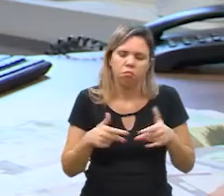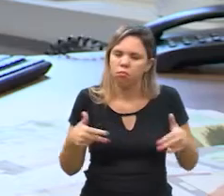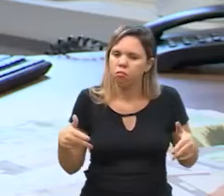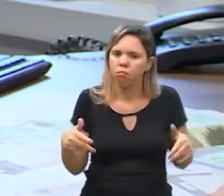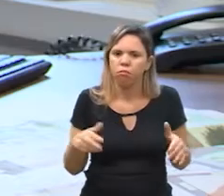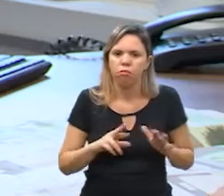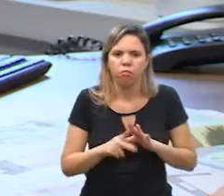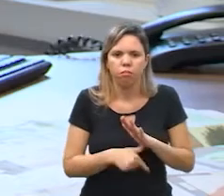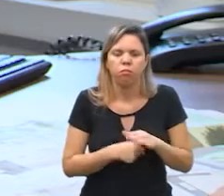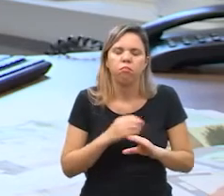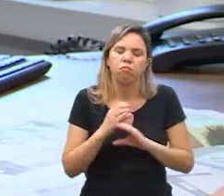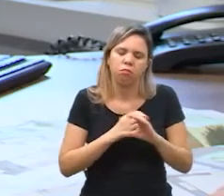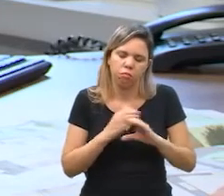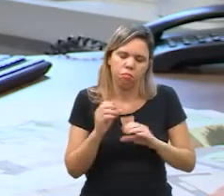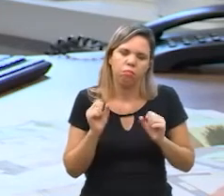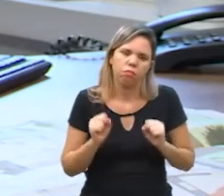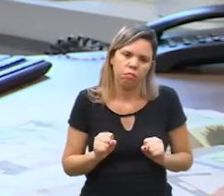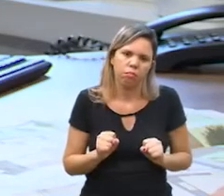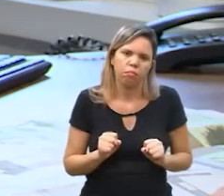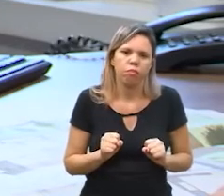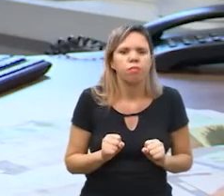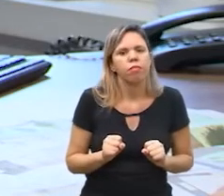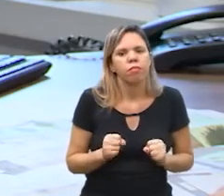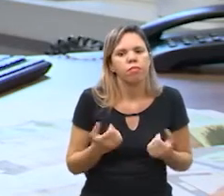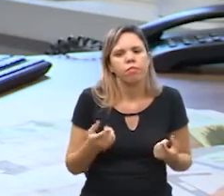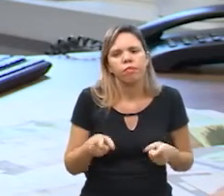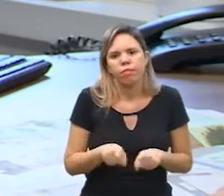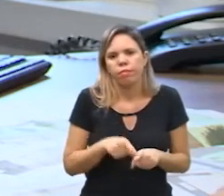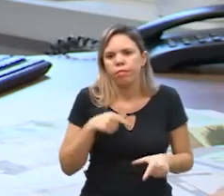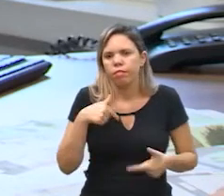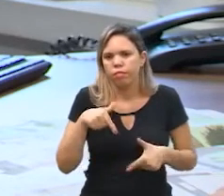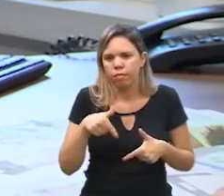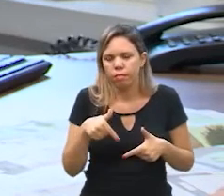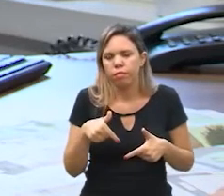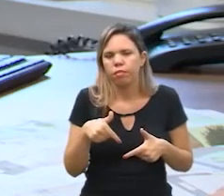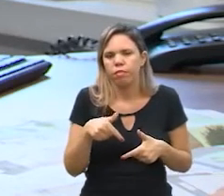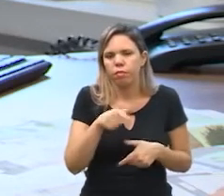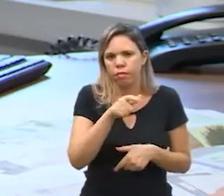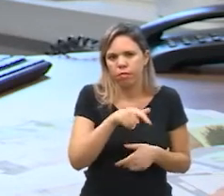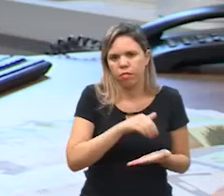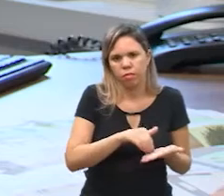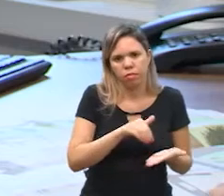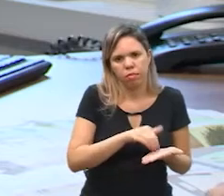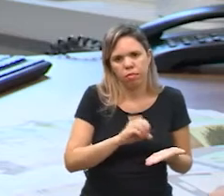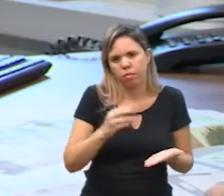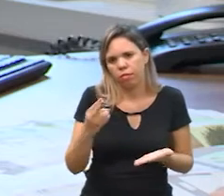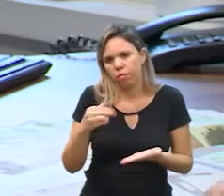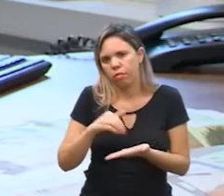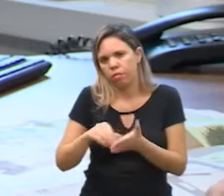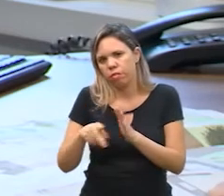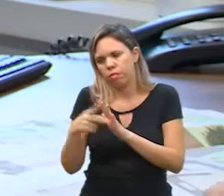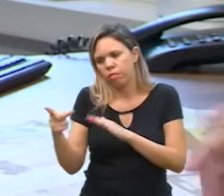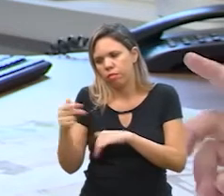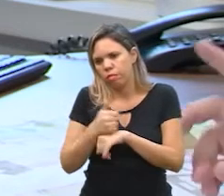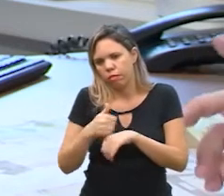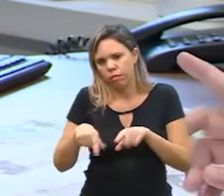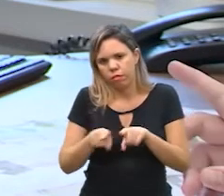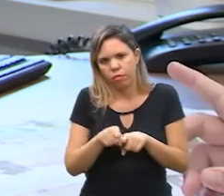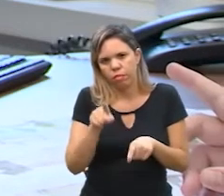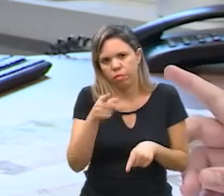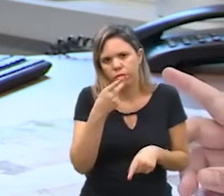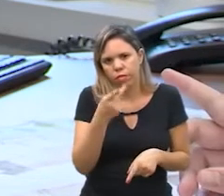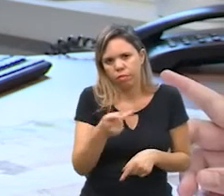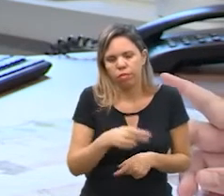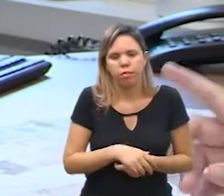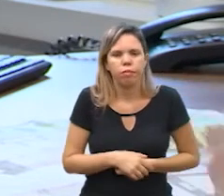empresarial, pode prestar um concurso e também abrir seu próprio escritório ou trabalhar no escritório de outro profissional. Você